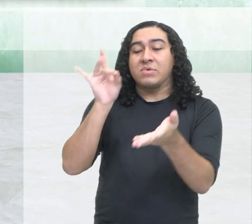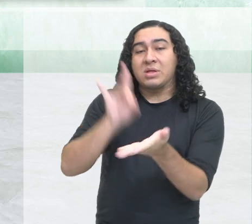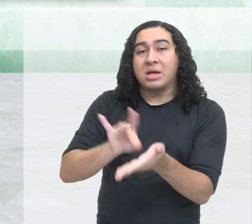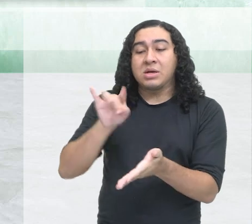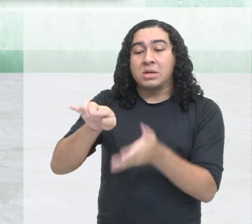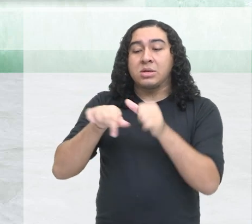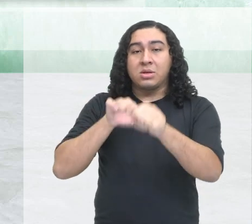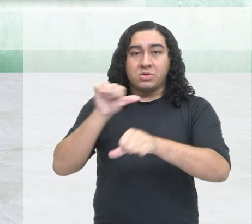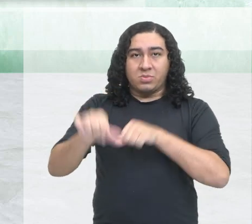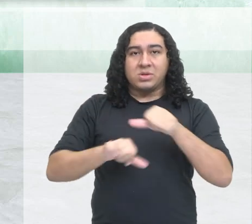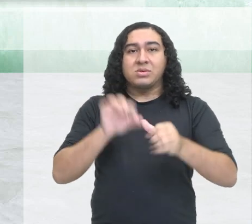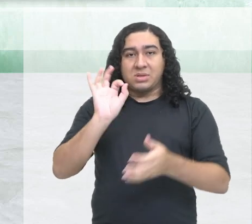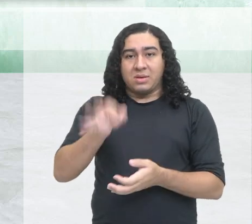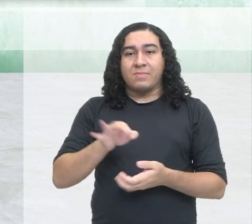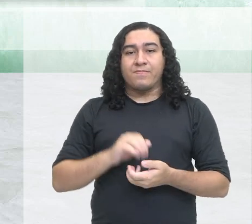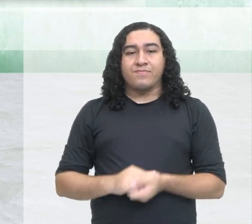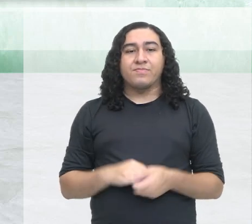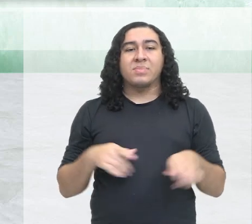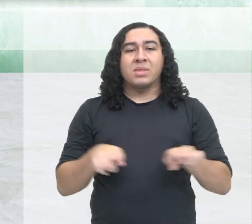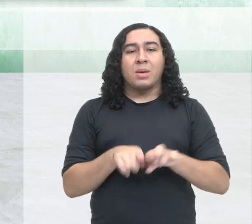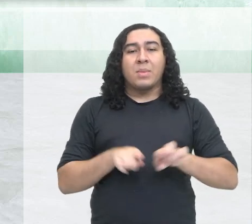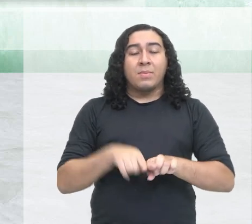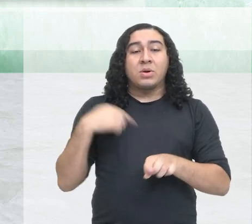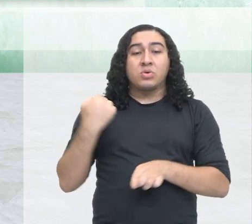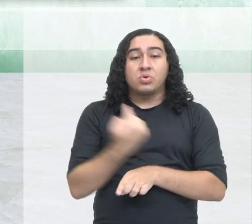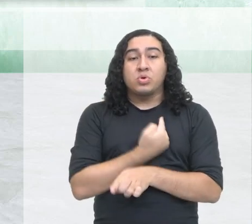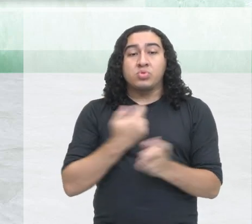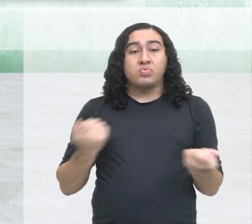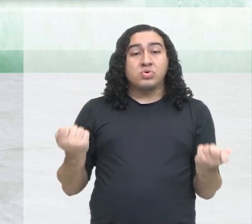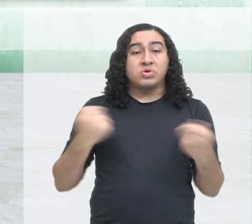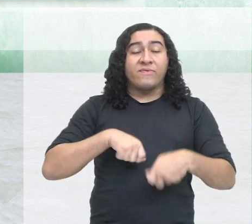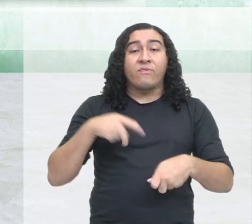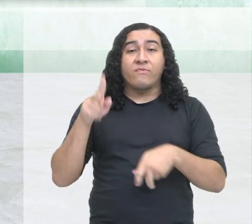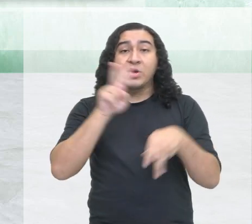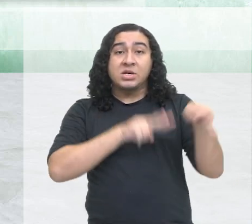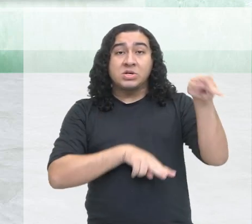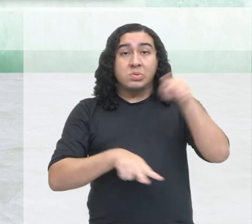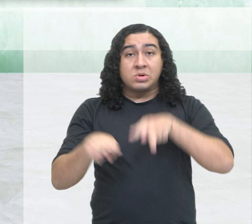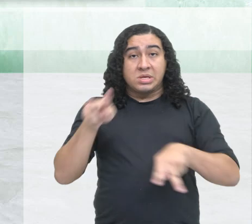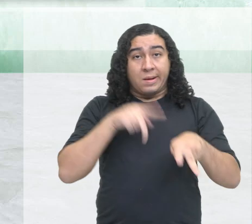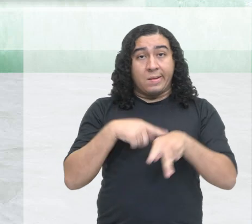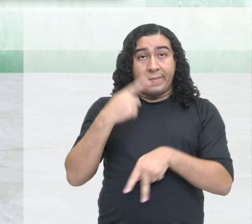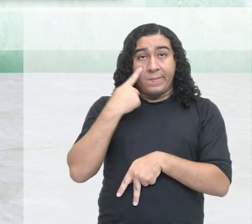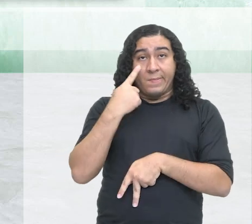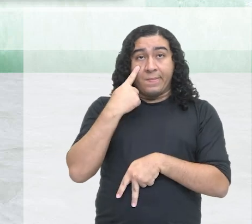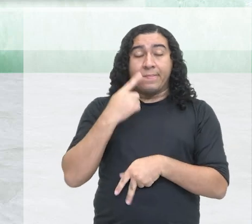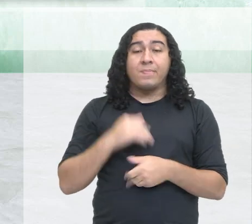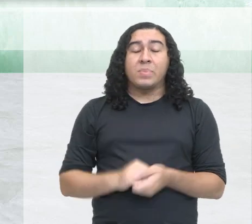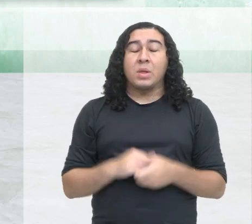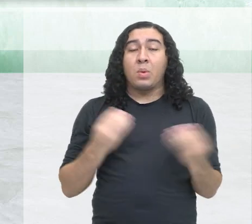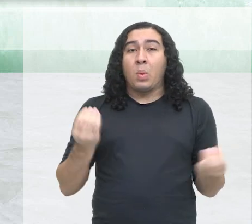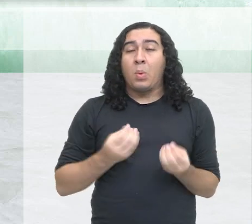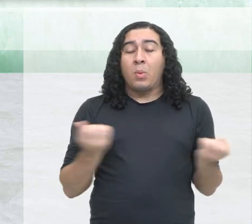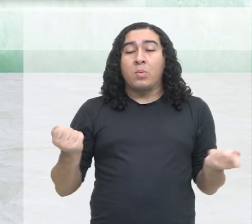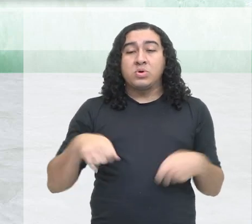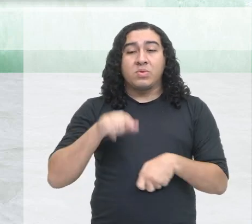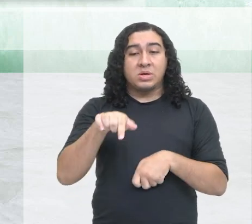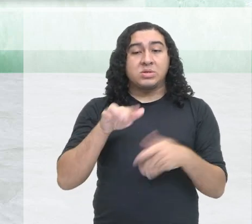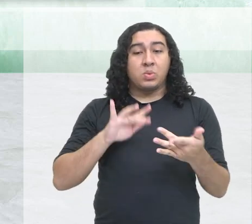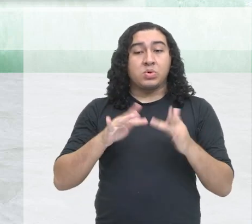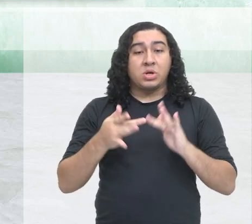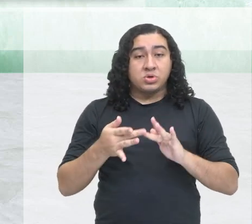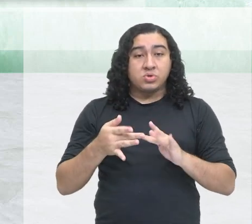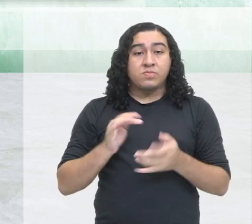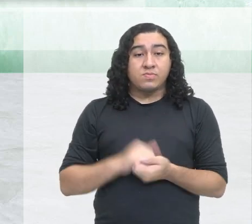tá bom? E olha, para que a gente possa visualizar, né, como estava esse